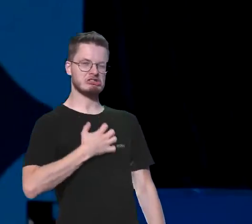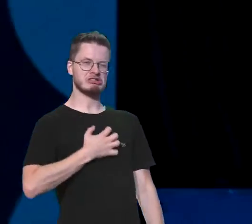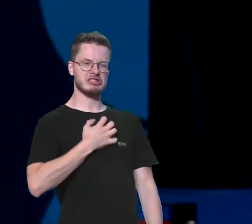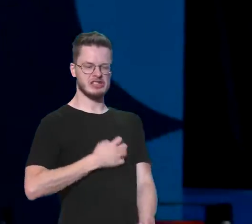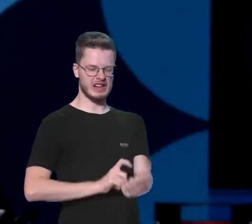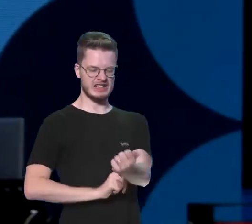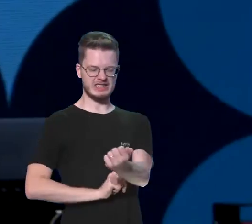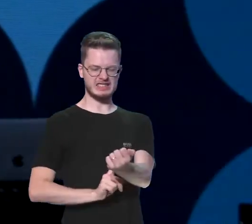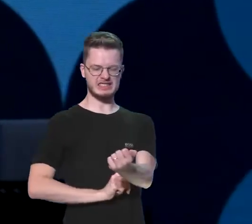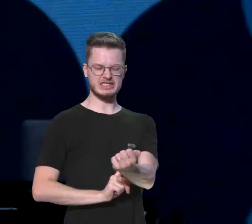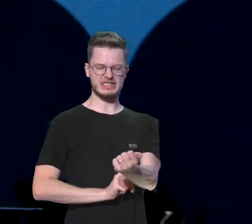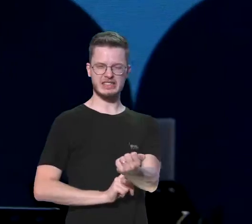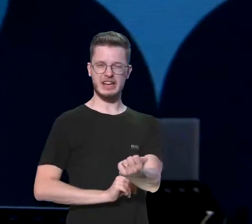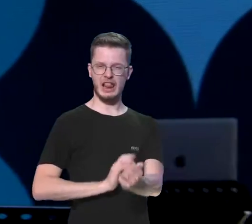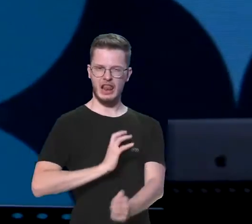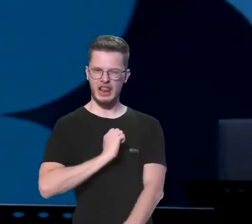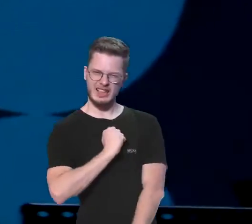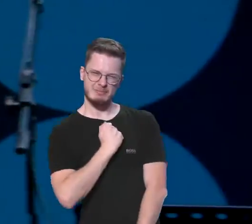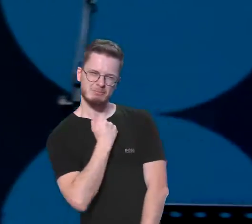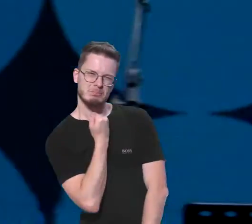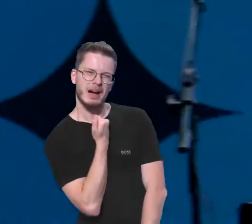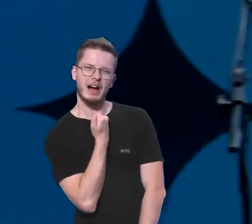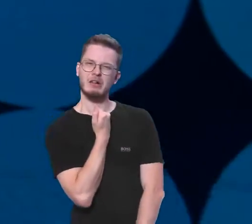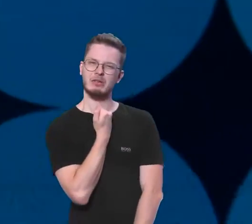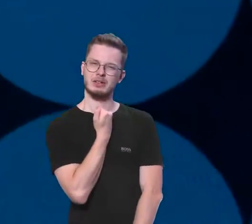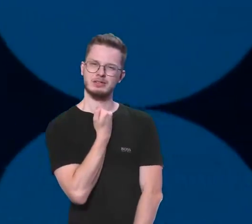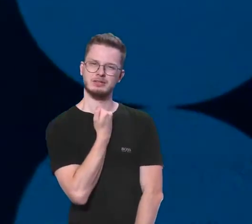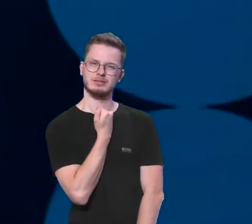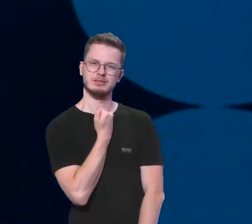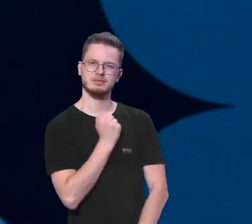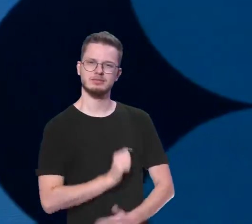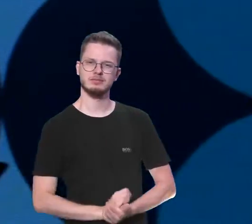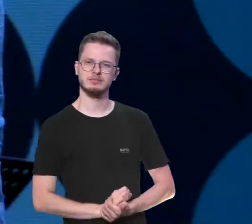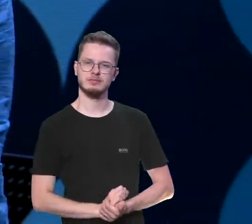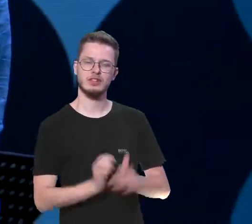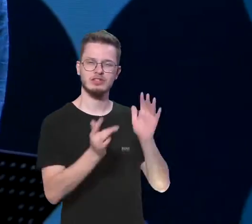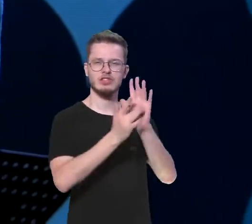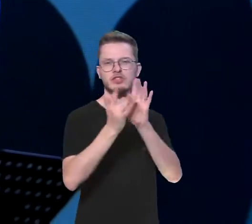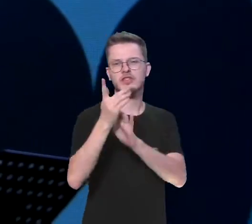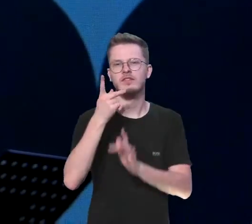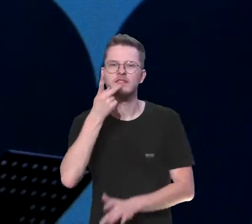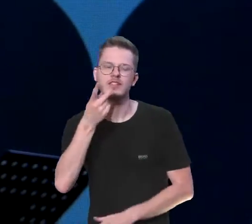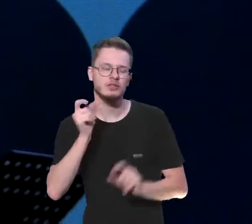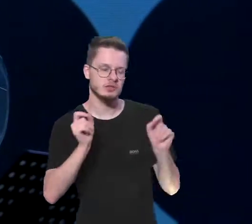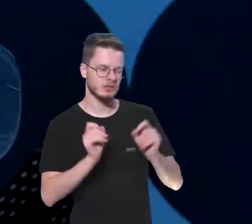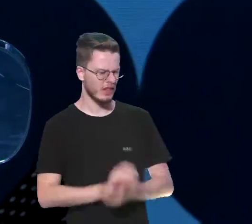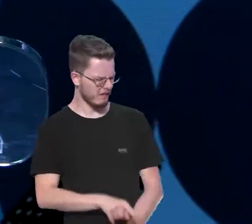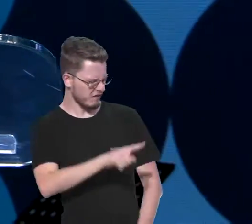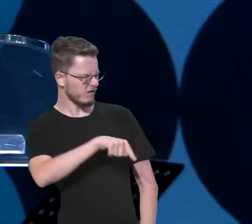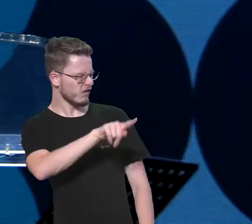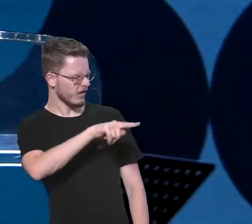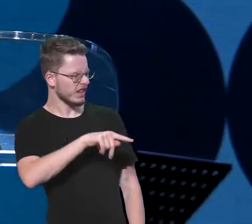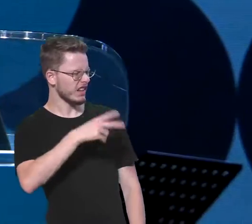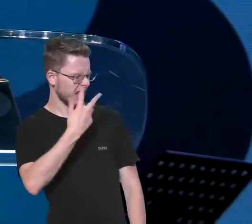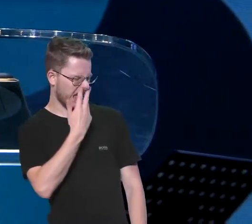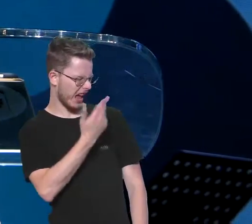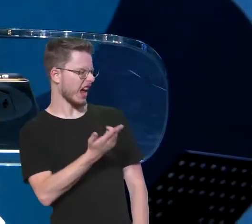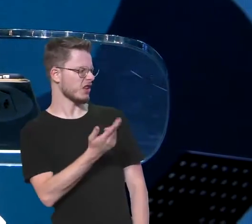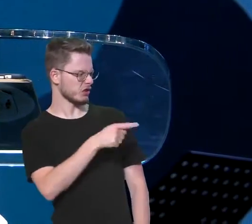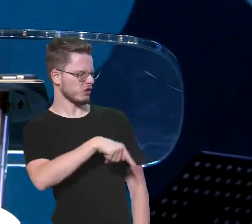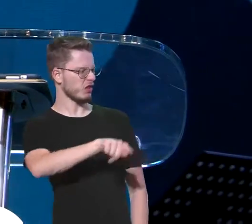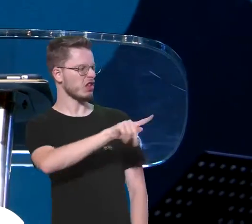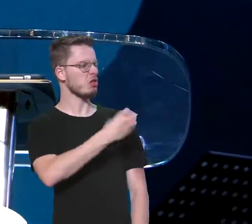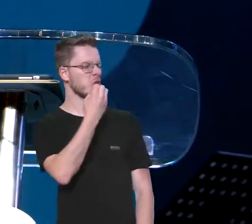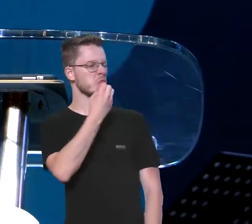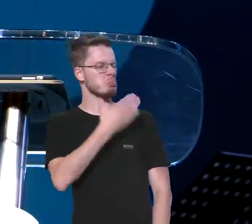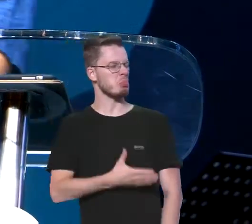seu coração. Jesus estava dizendo para eles assim: embora vocês achem que vocês estão bem diante de